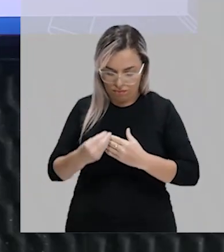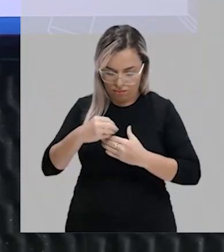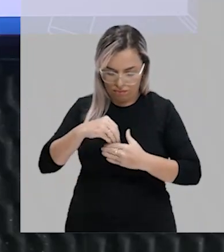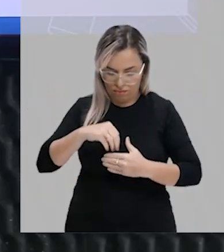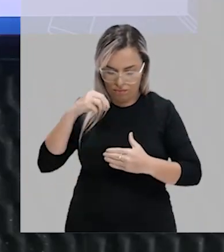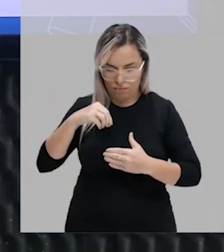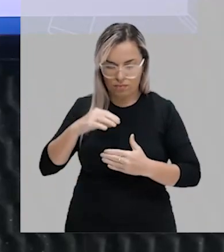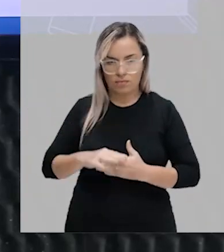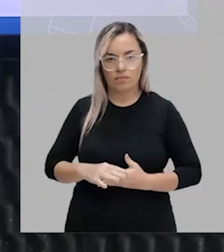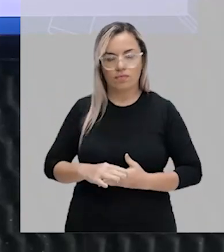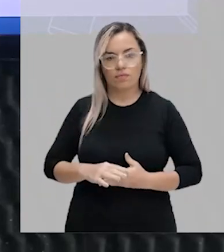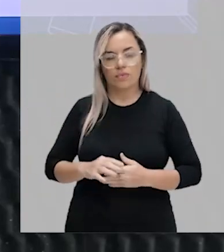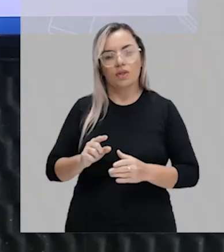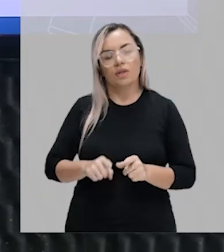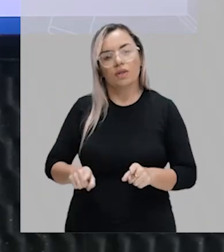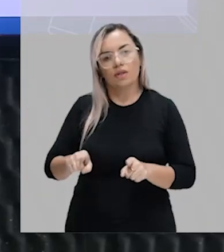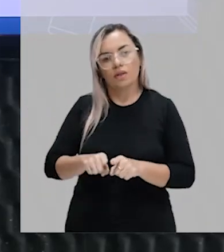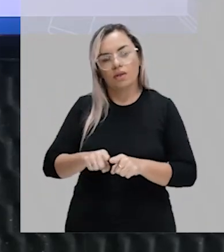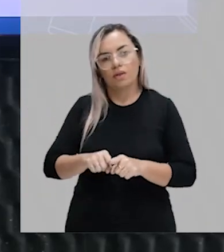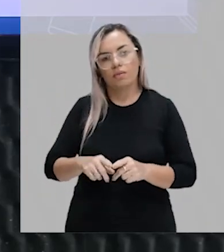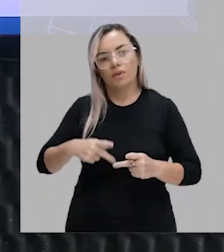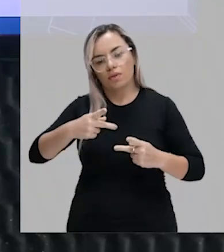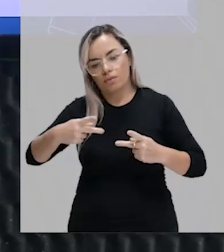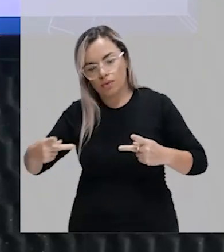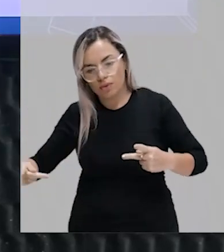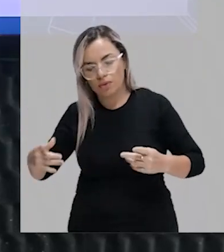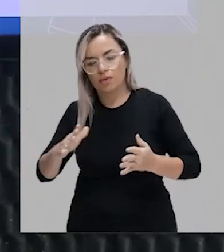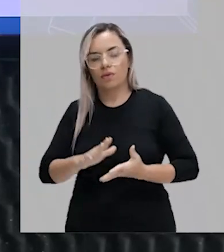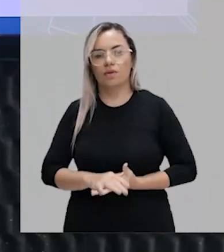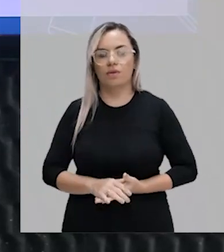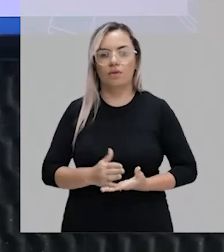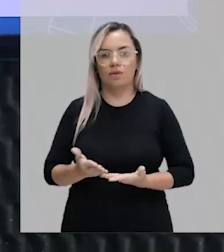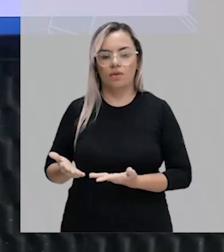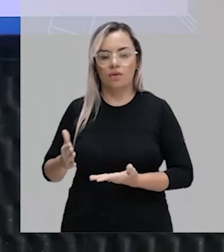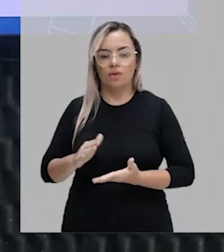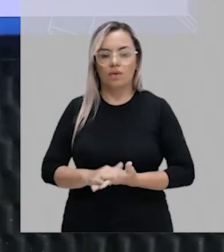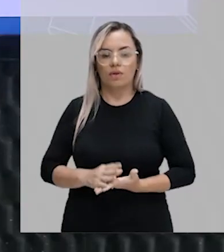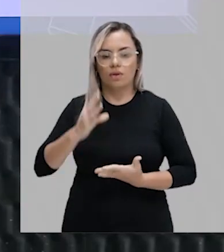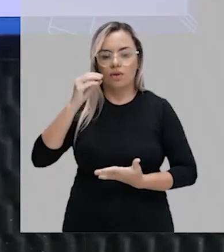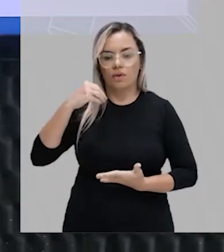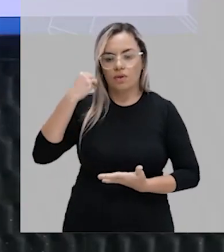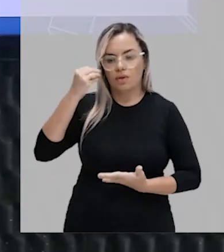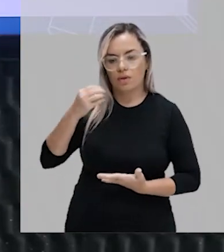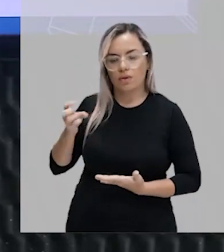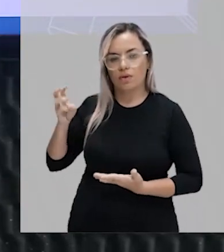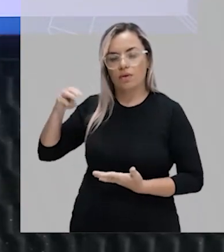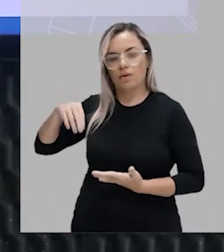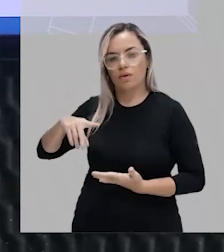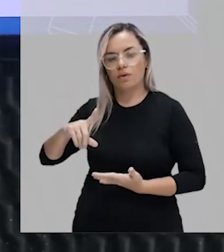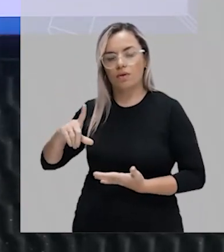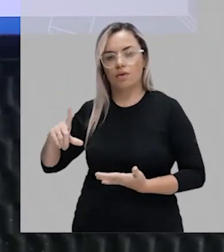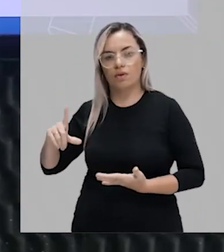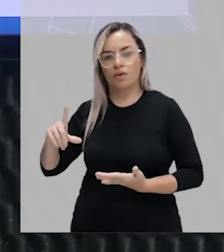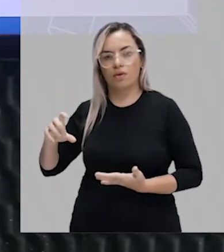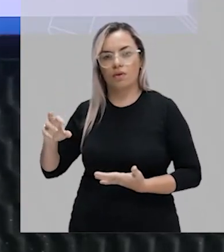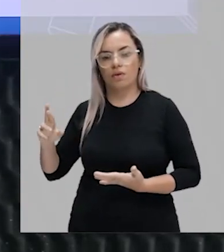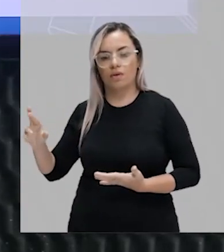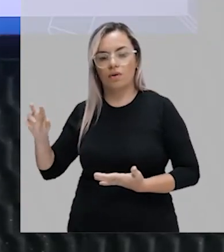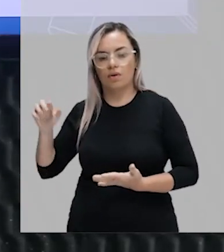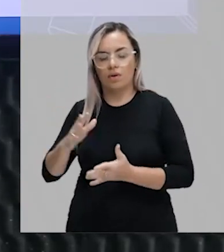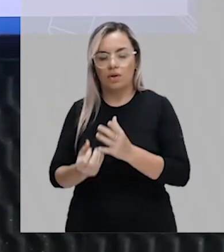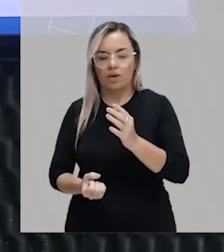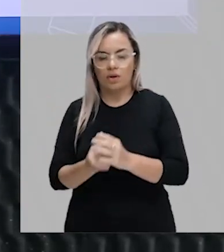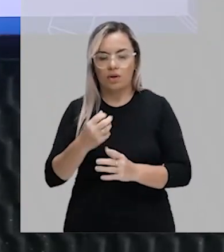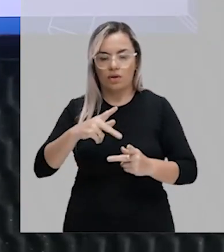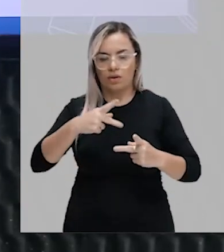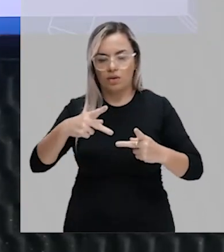quê? Proteína. Beleza? E aí, o experimento do Miller constatou a presença de aminoácidos que formam proteínas